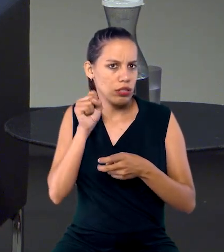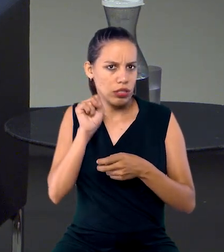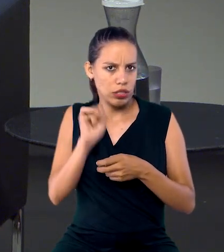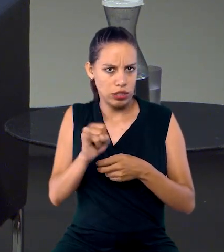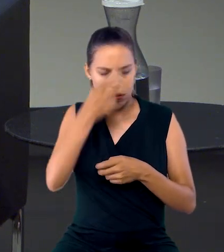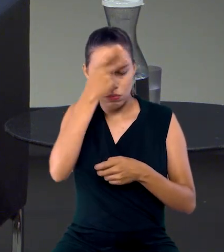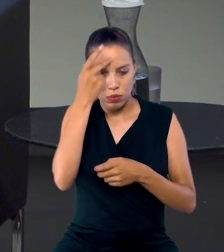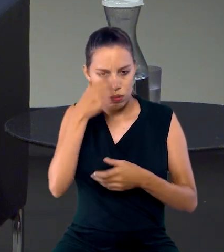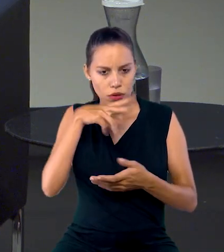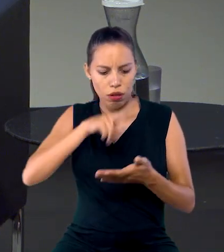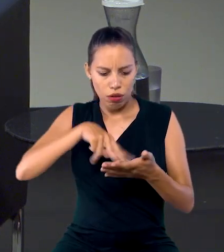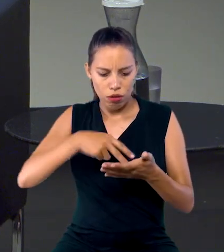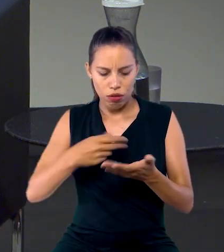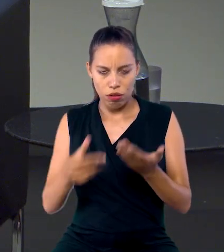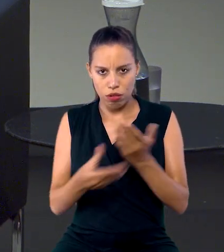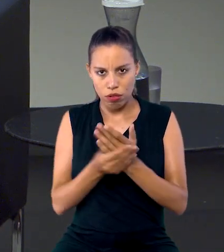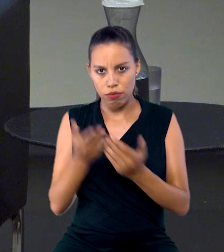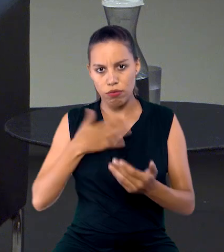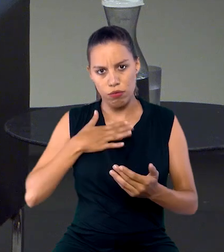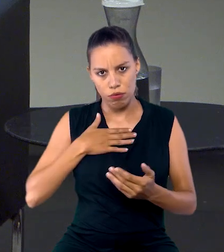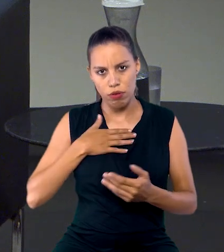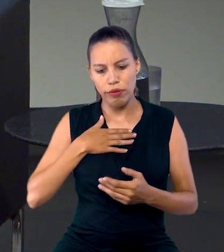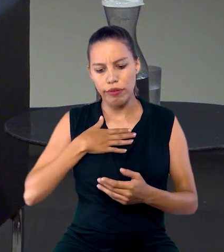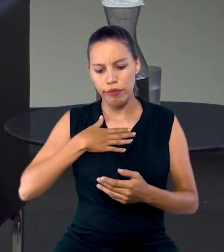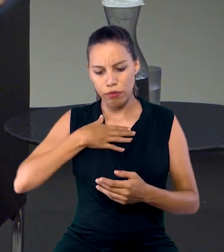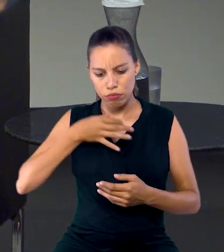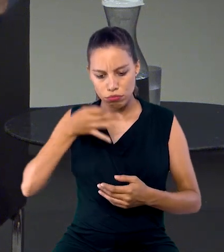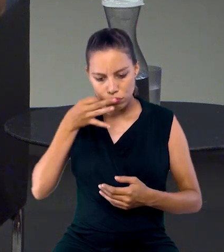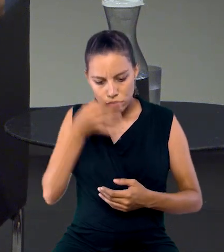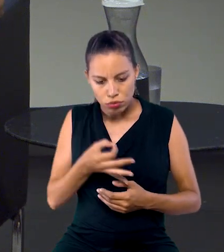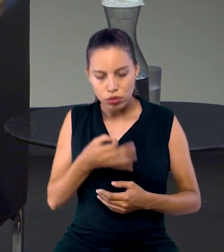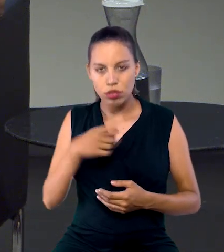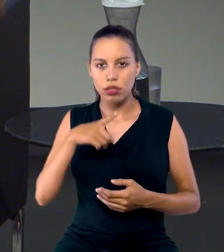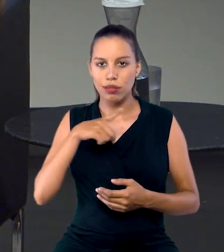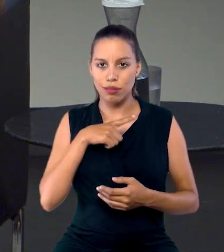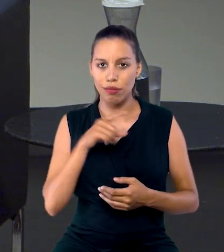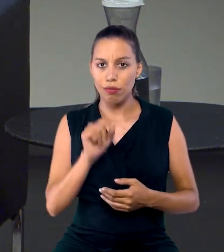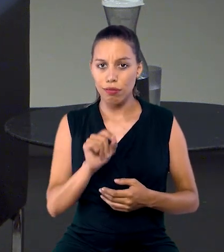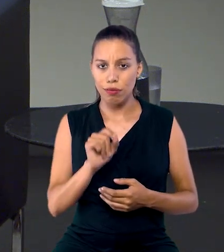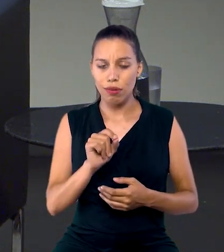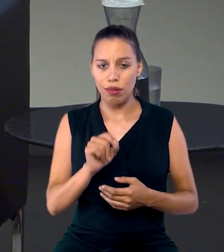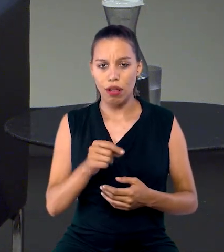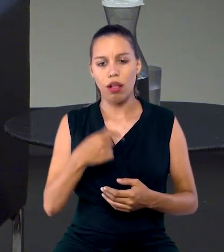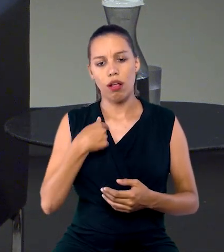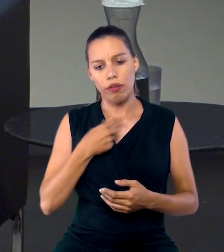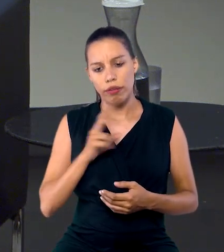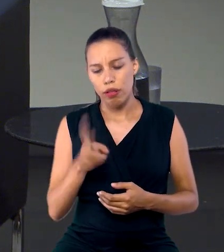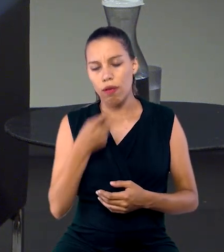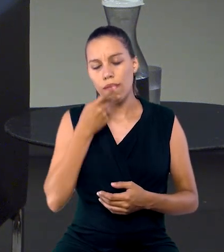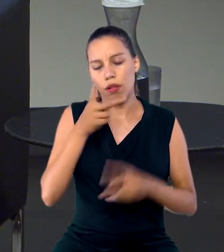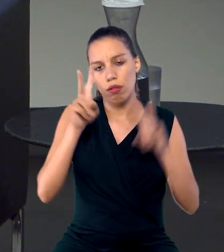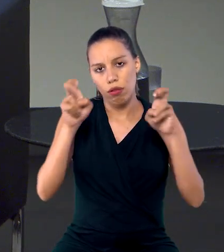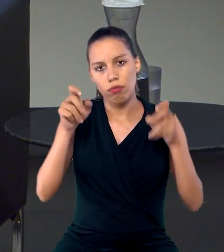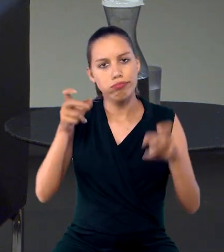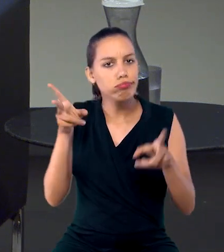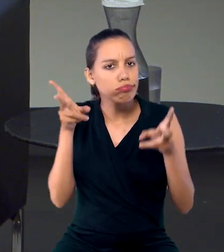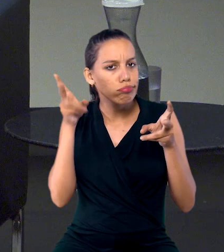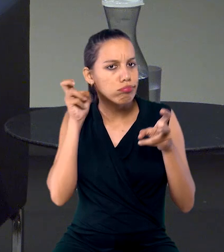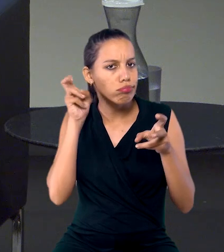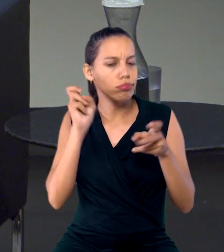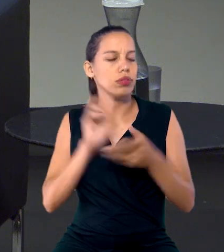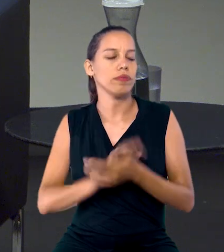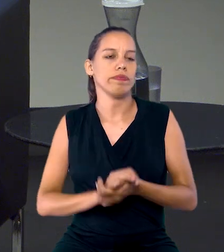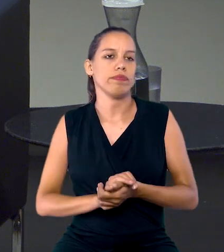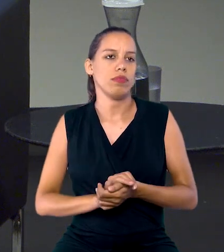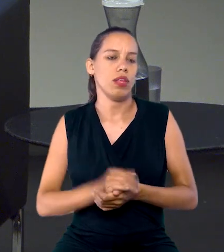livro meu, em todos os meus livros eu falo da escuta, porque primeiro pelo jornalismo, né? O jornalismo, se eu